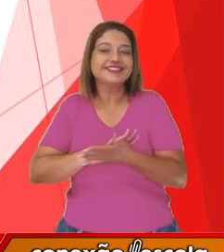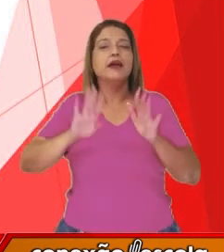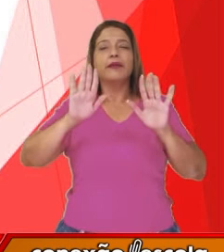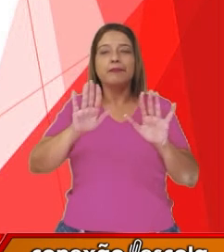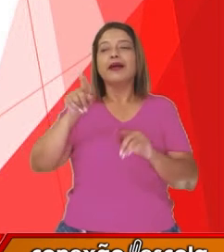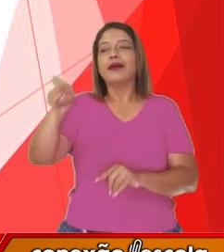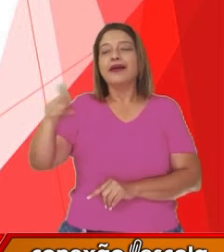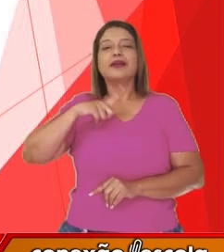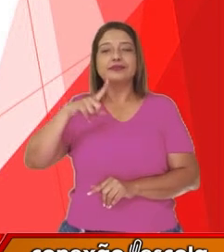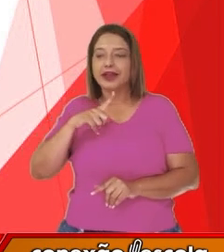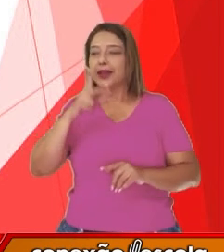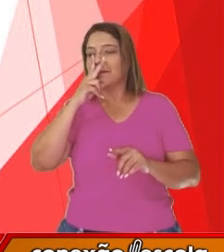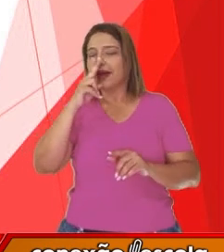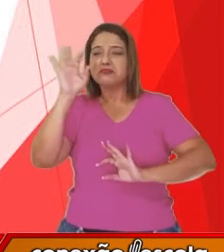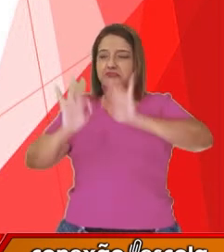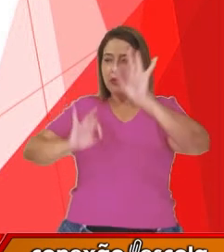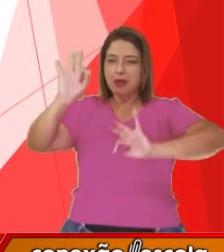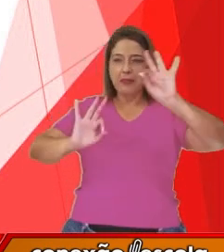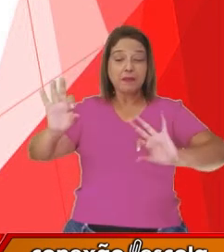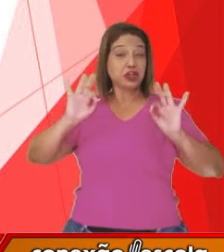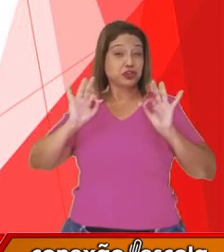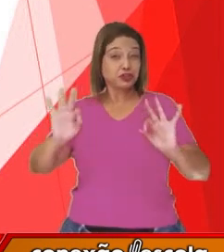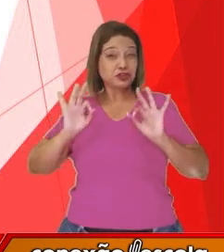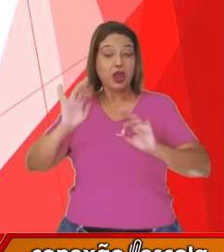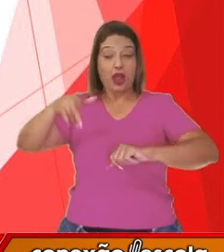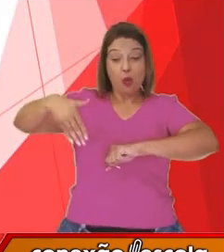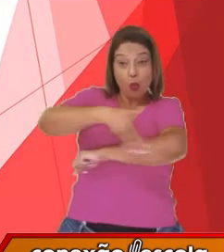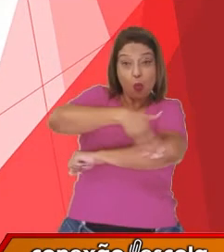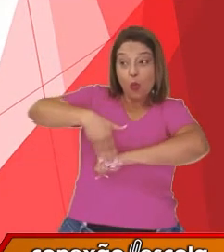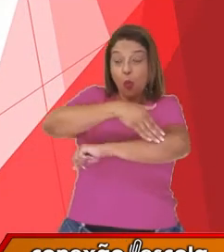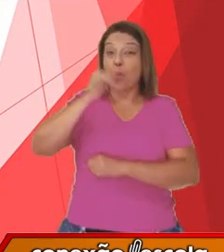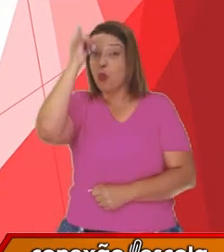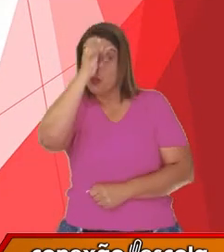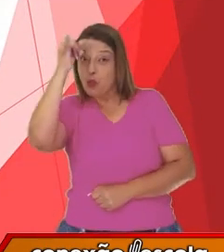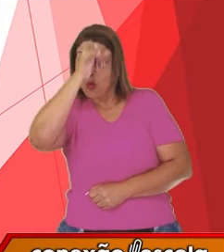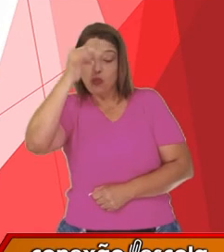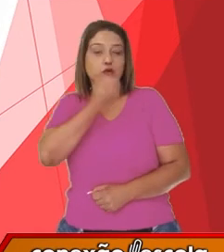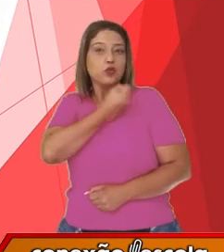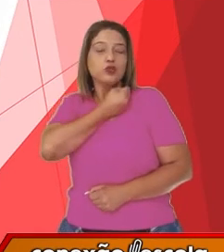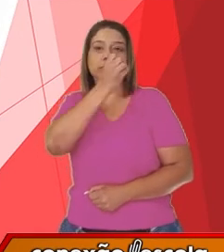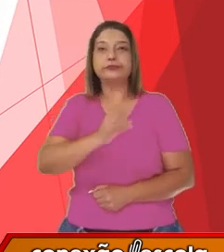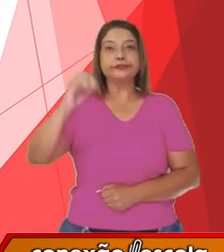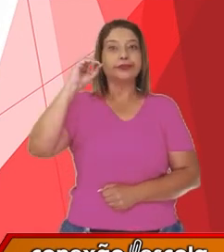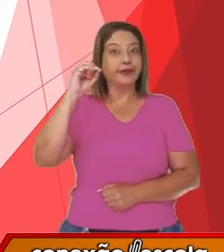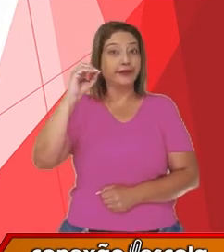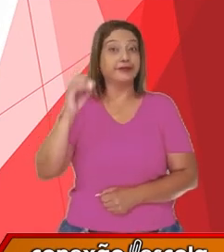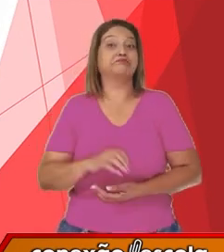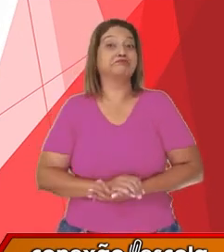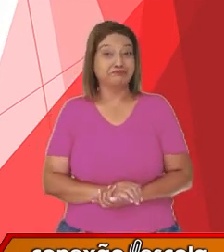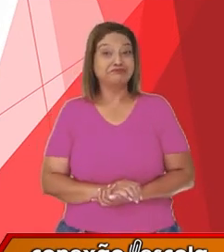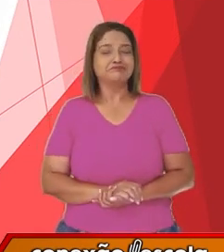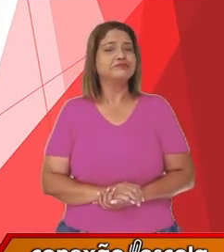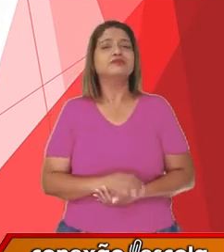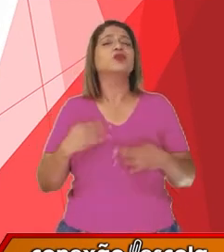muito esmero, na Rua dos Bobos, número 0. Responde aí, qual é o